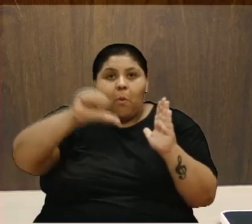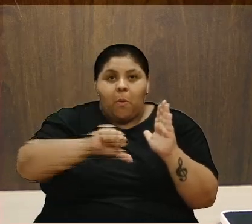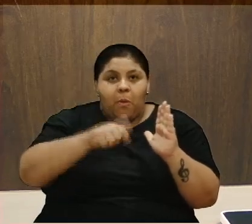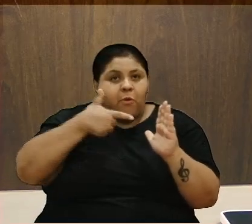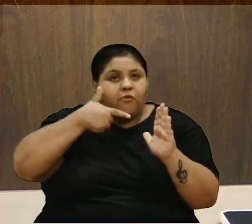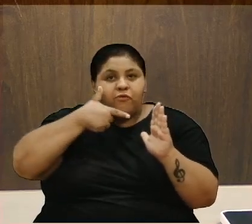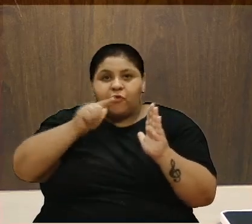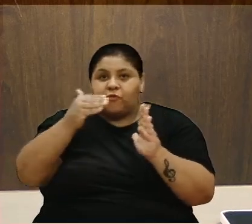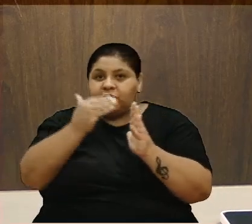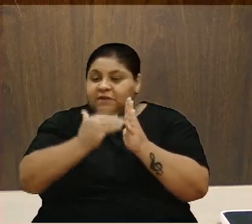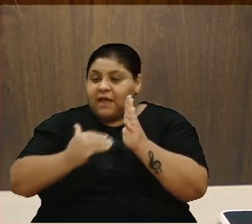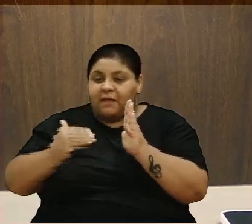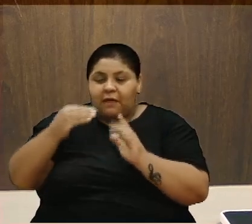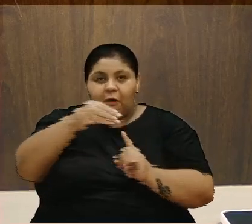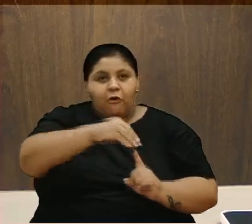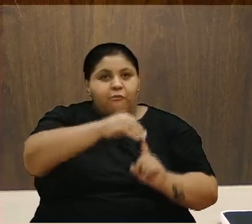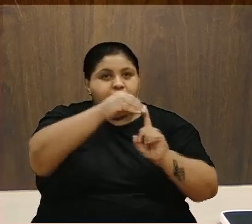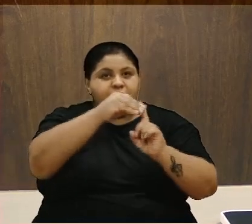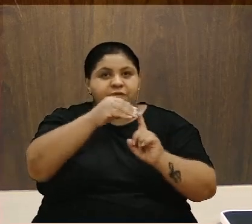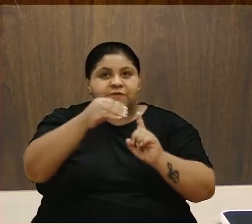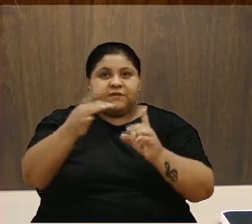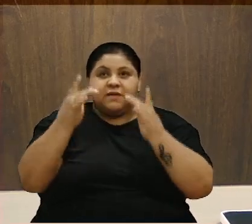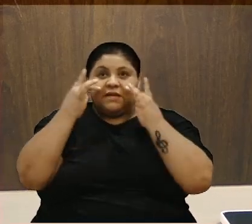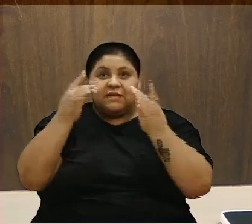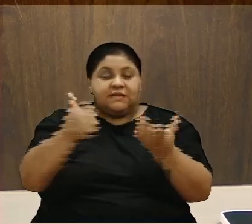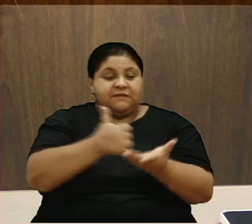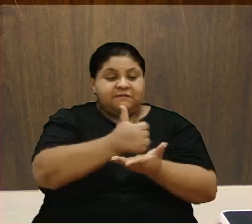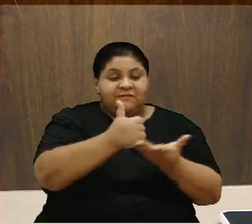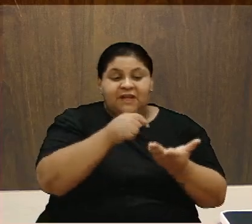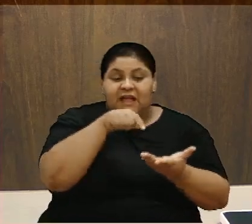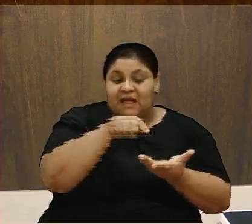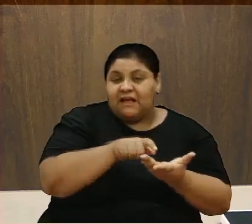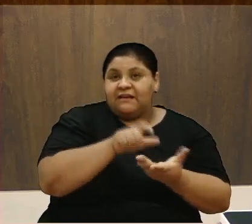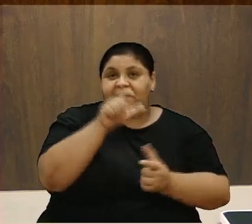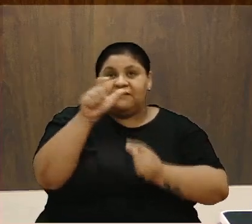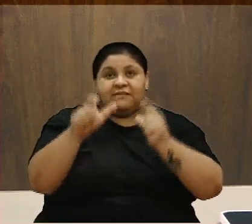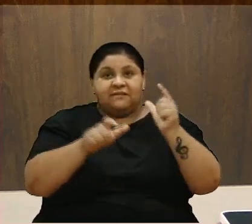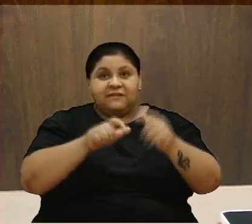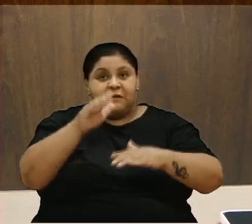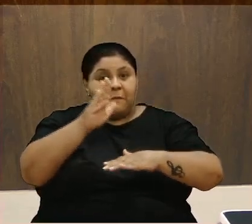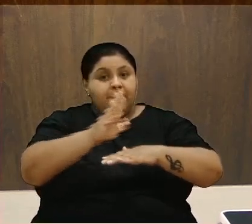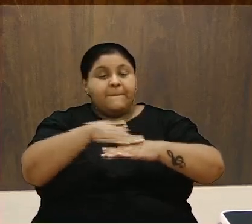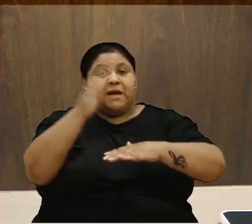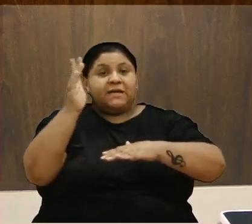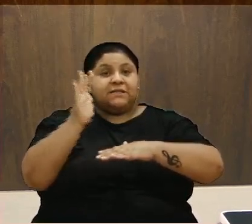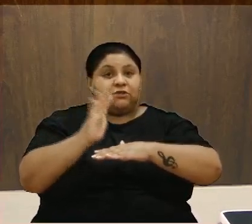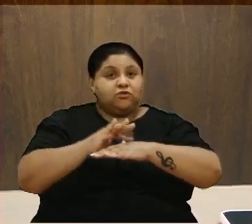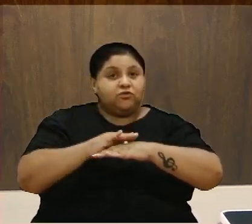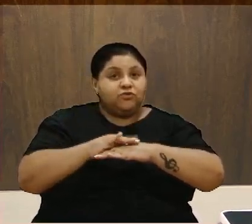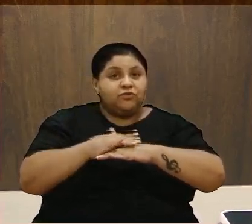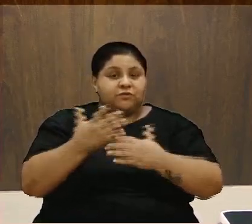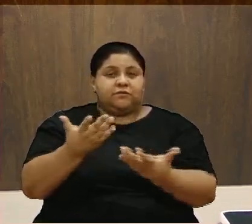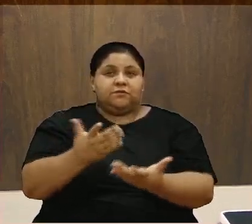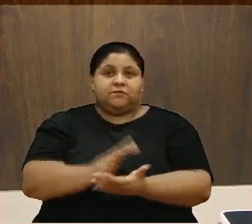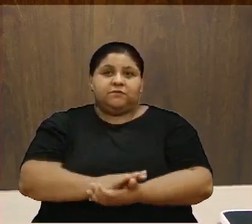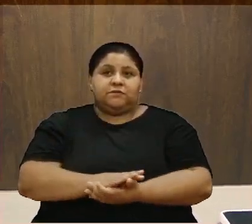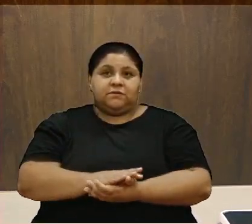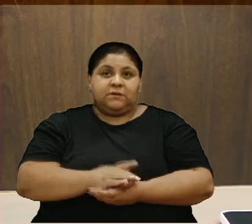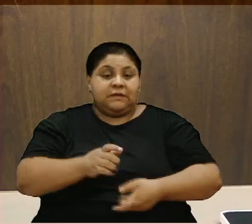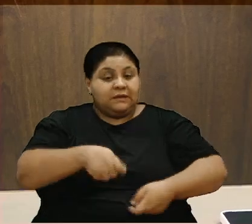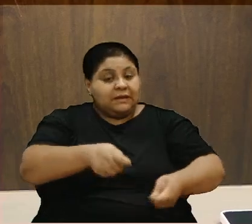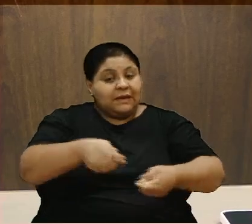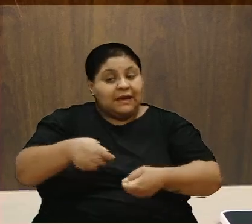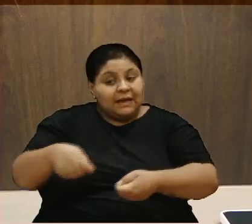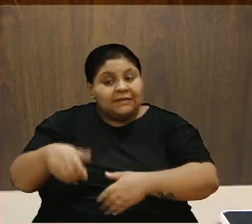a atenção básica, e não priorizando a atenção básica, as pessoas vão ficar mais doentes, as pessoas mais doentes, a gente gasta